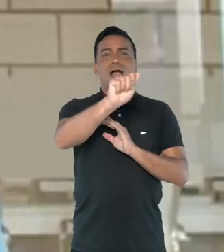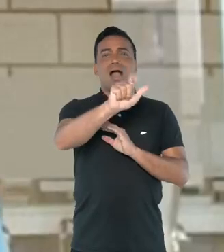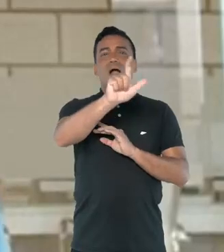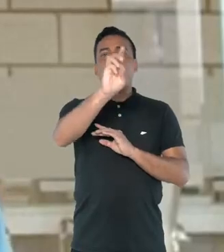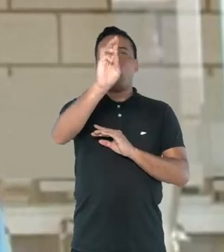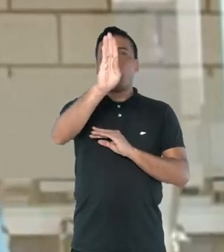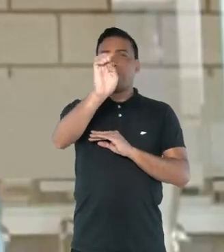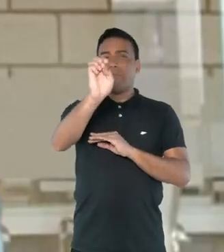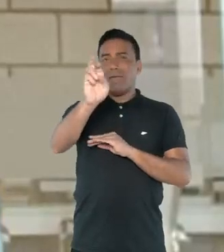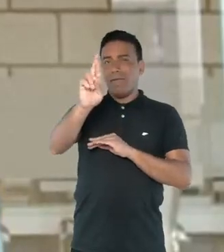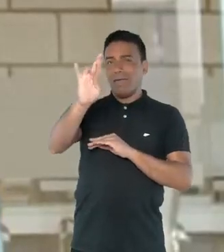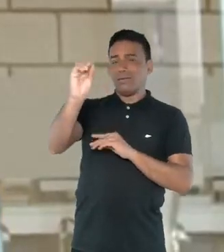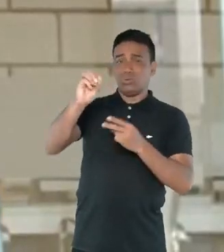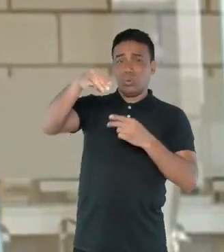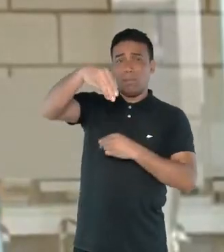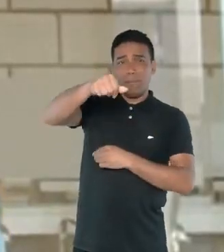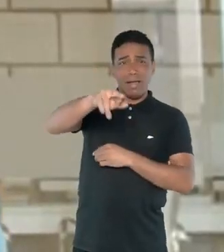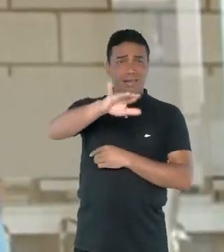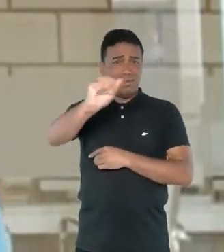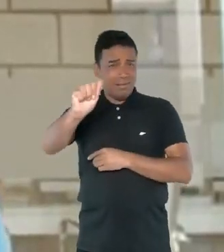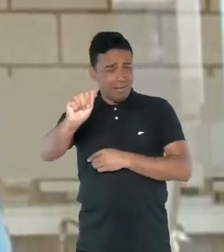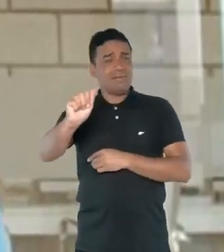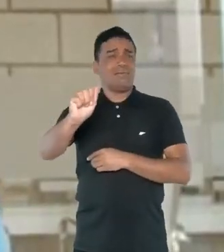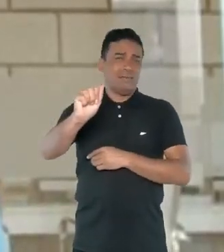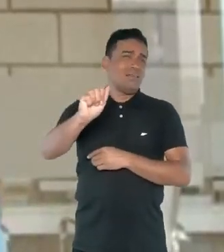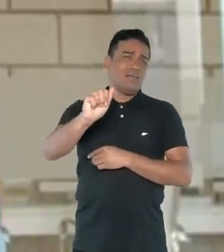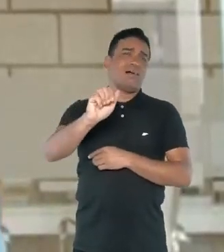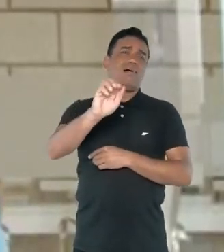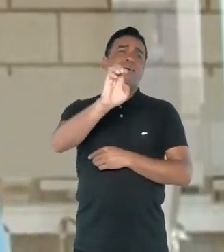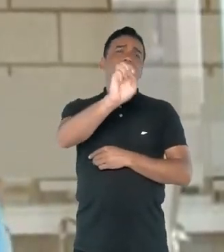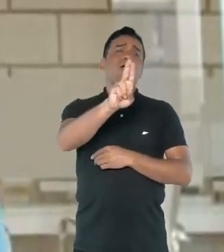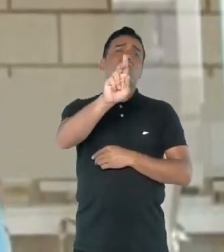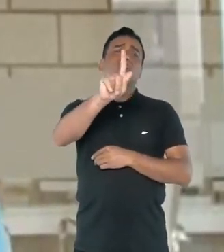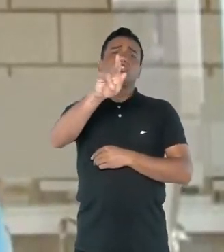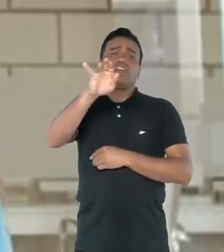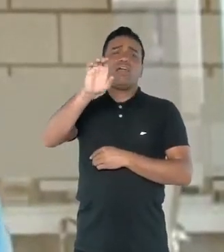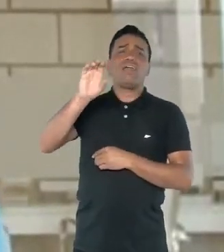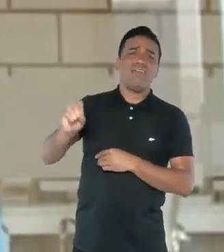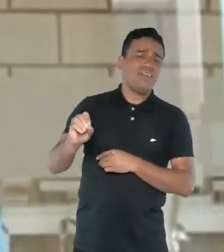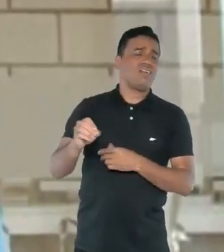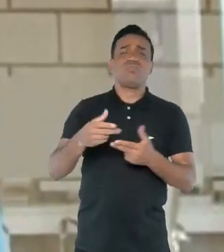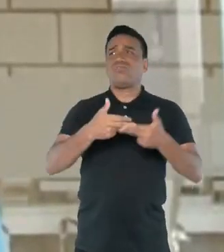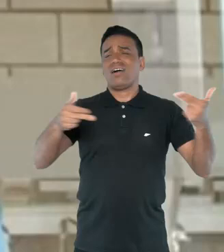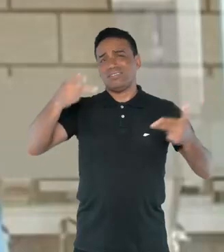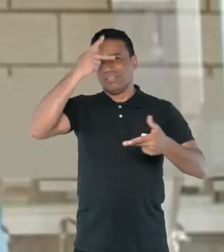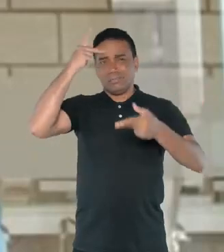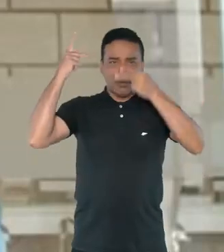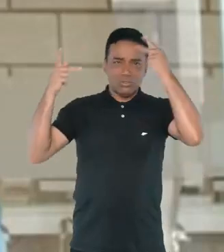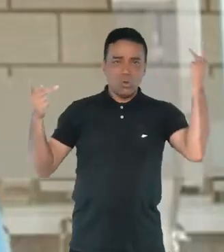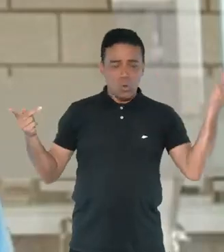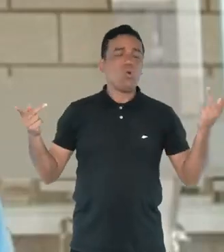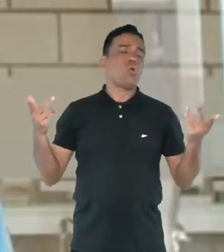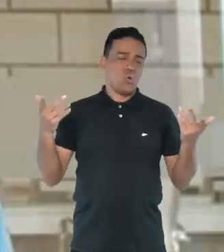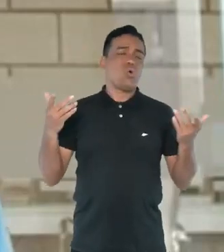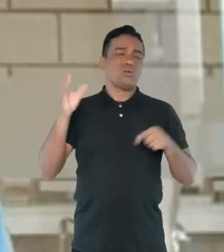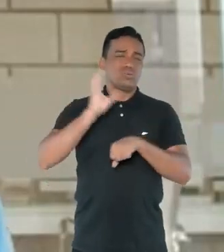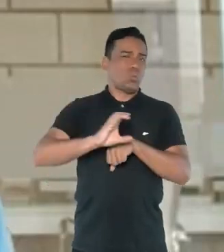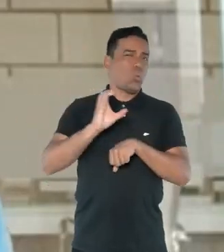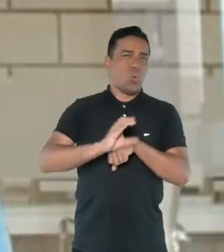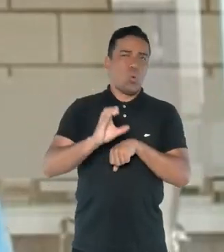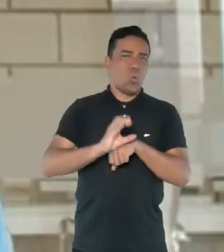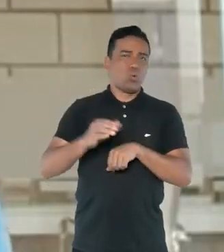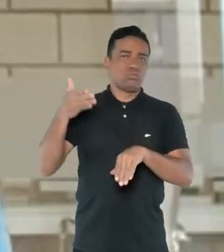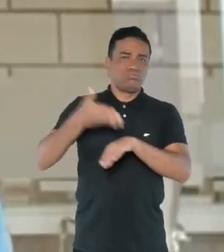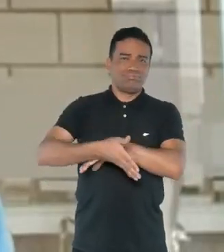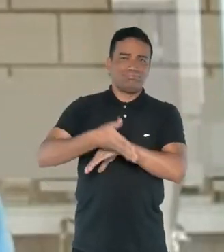Marília Scalzo, o próprio Eugênio Butti, né, o Matina Suzuki, foram diretores desse curso. E